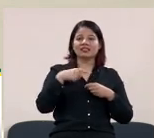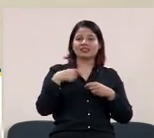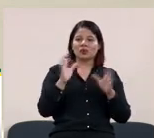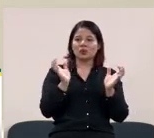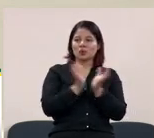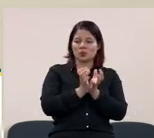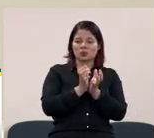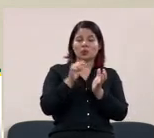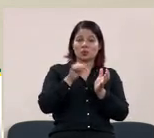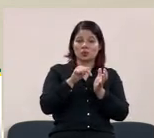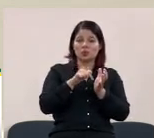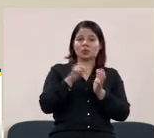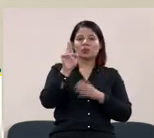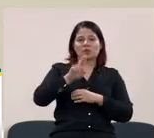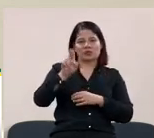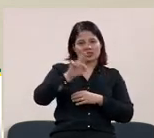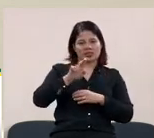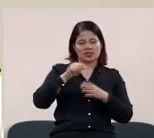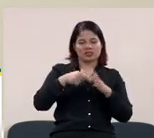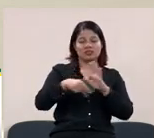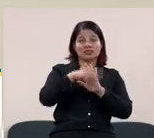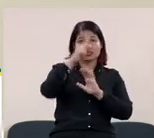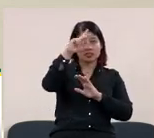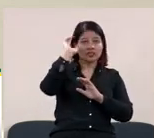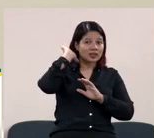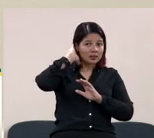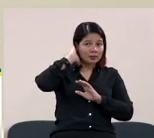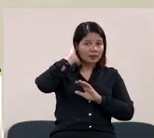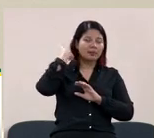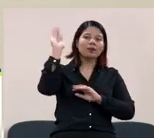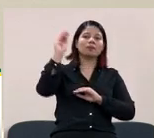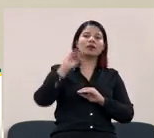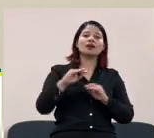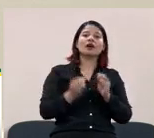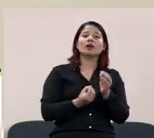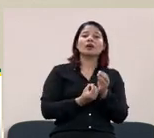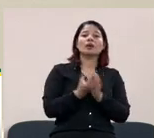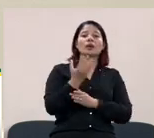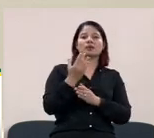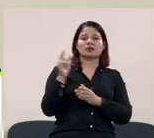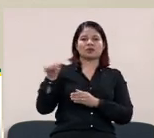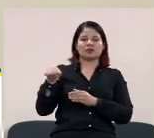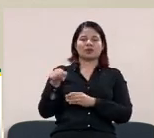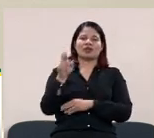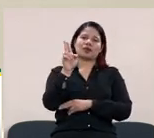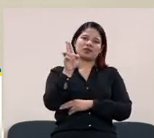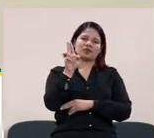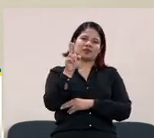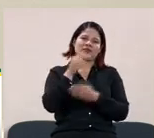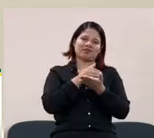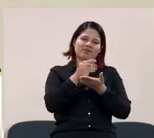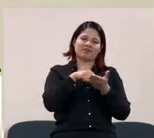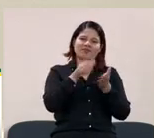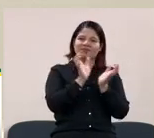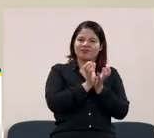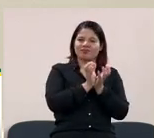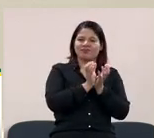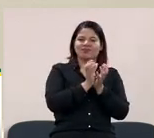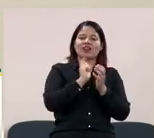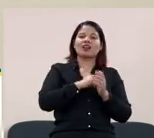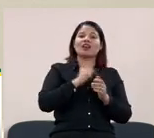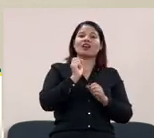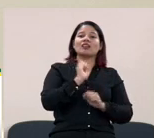do Pará, era precursor, acho que fui precursor da Unifap aqui, Núcleo Universitário. Fui professor